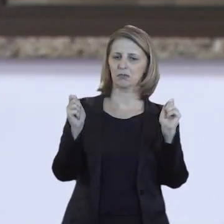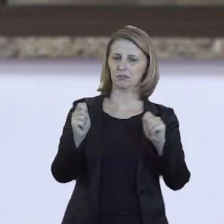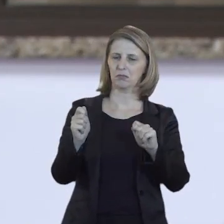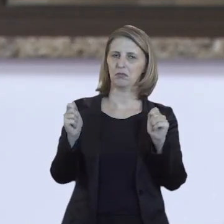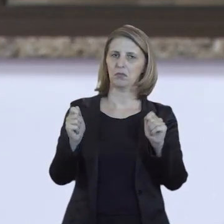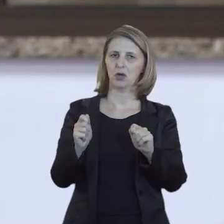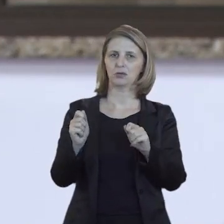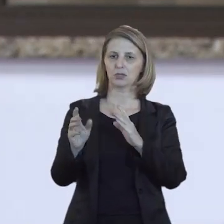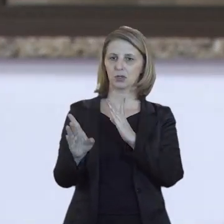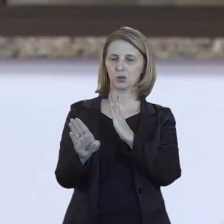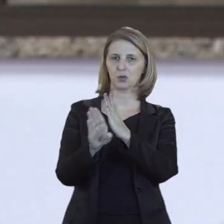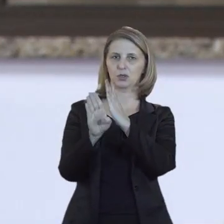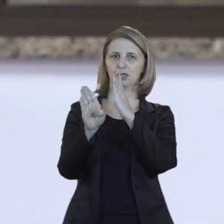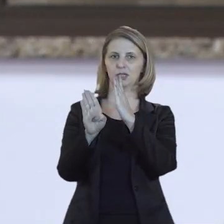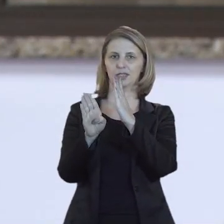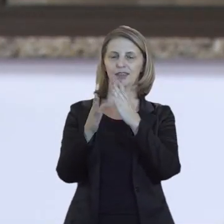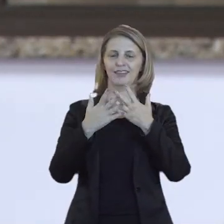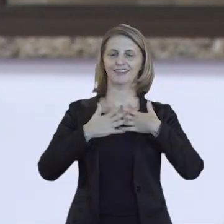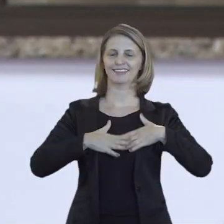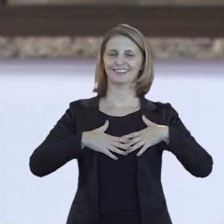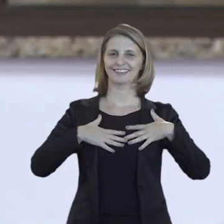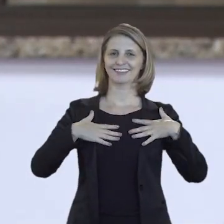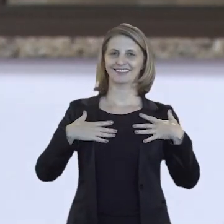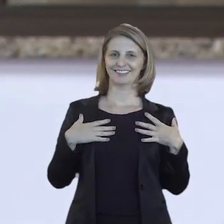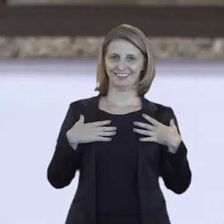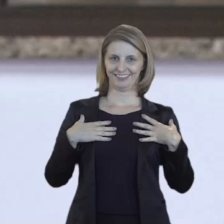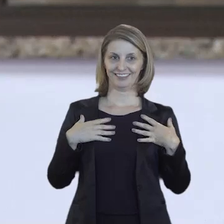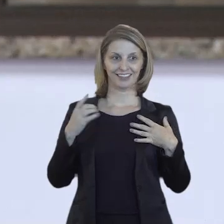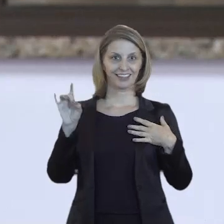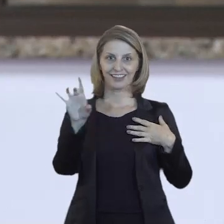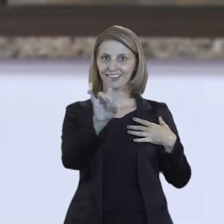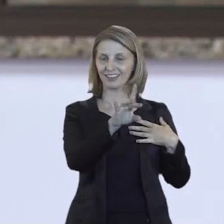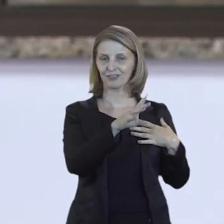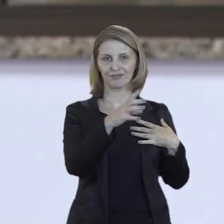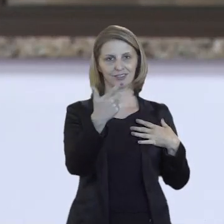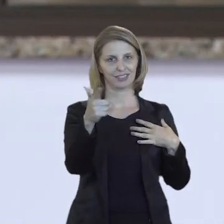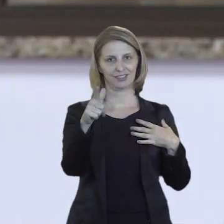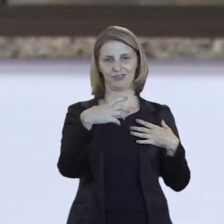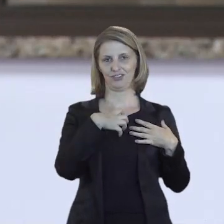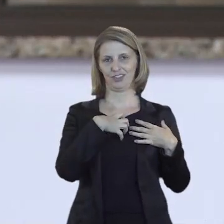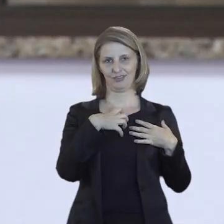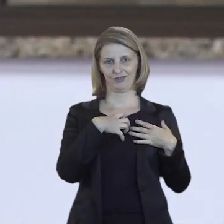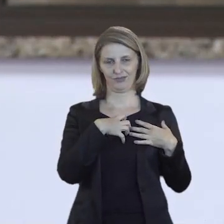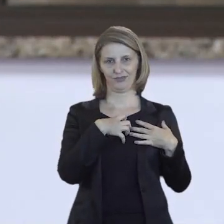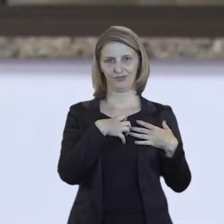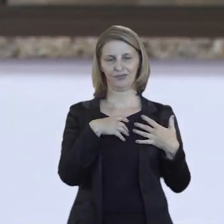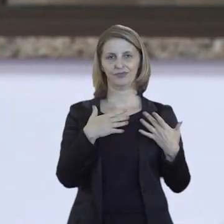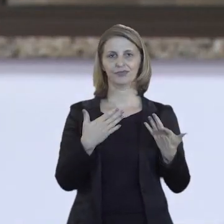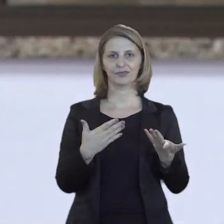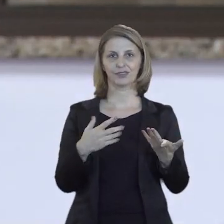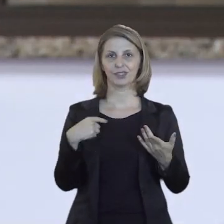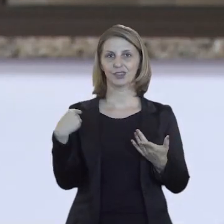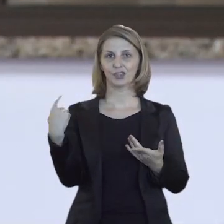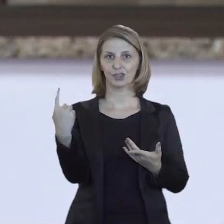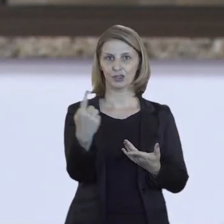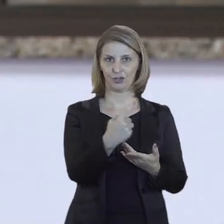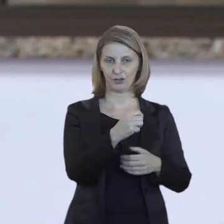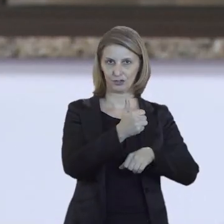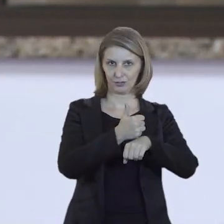e mostrar que existem possibilidades da gente encontrar o bem-estar, cada um procurando o seu